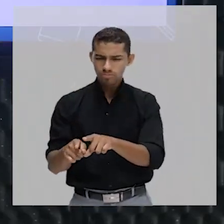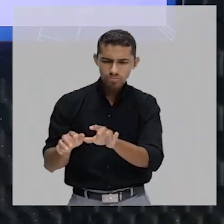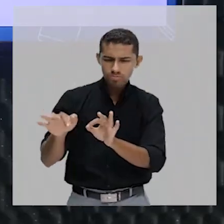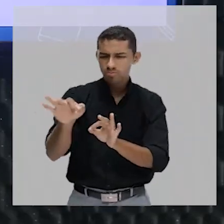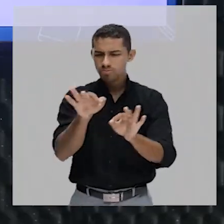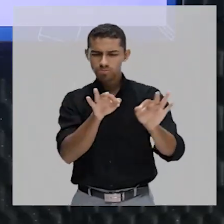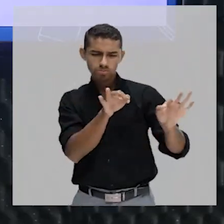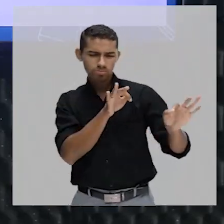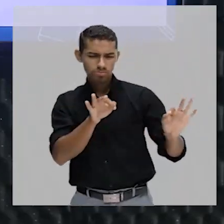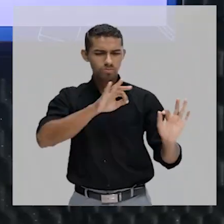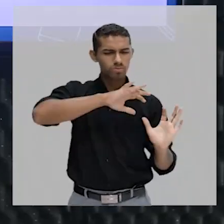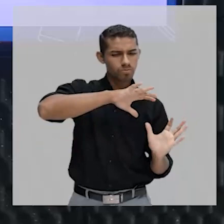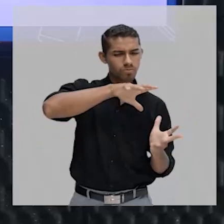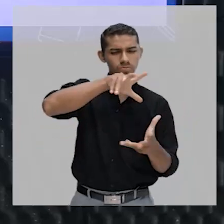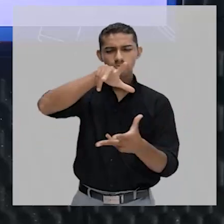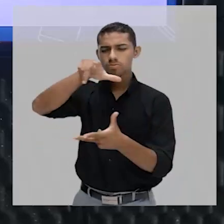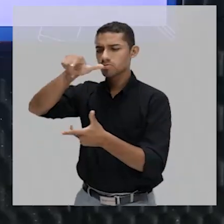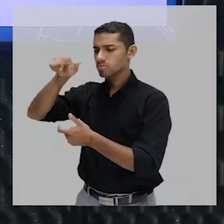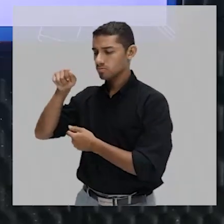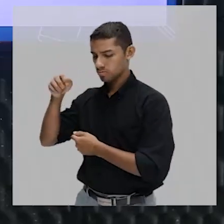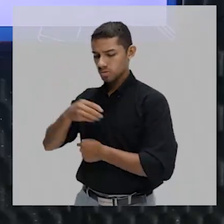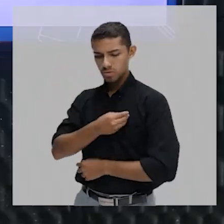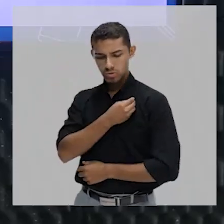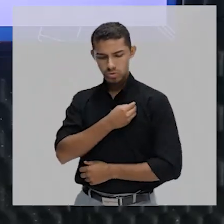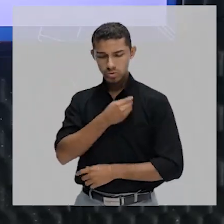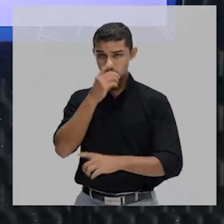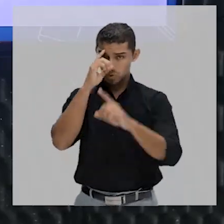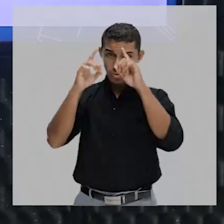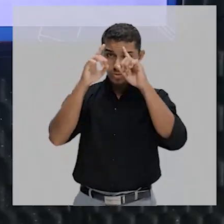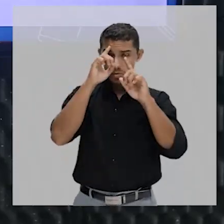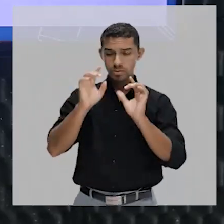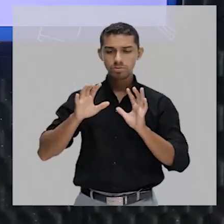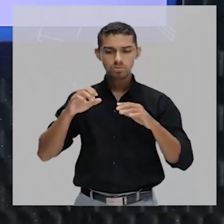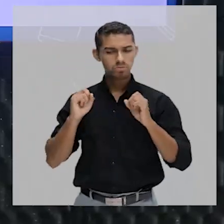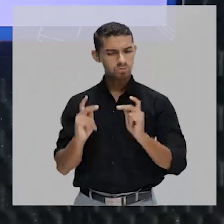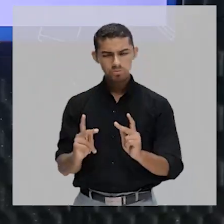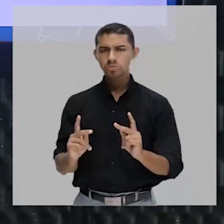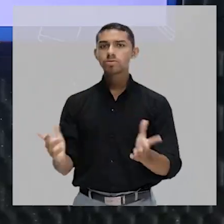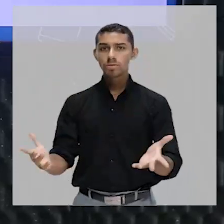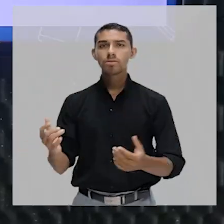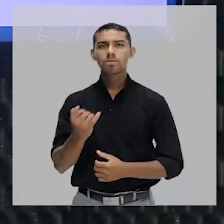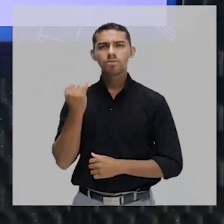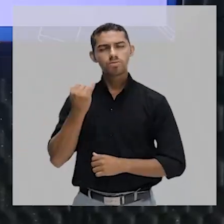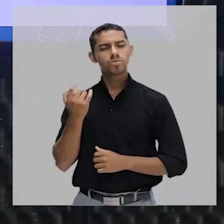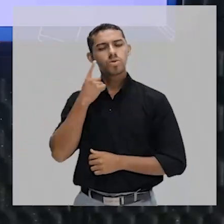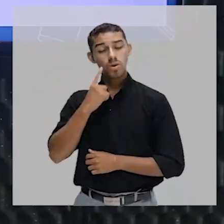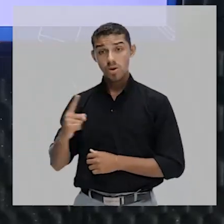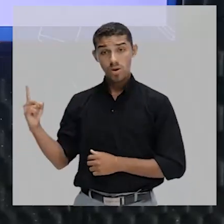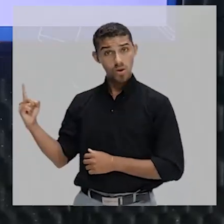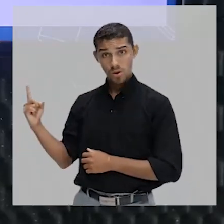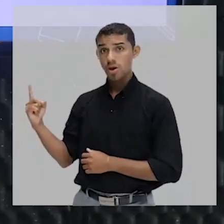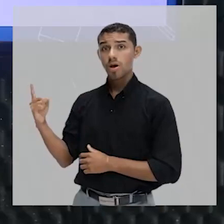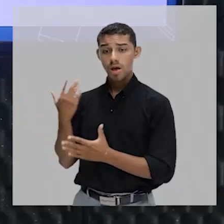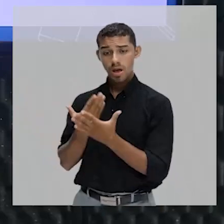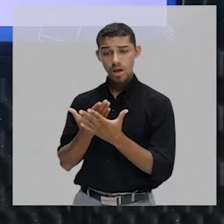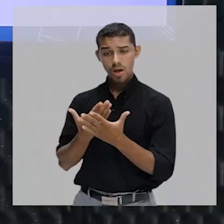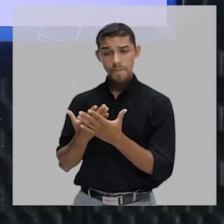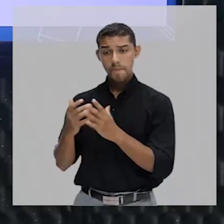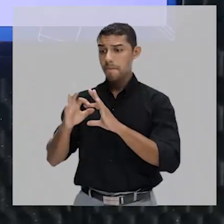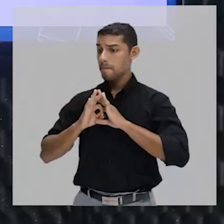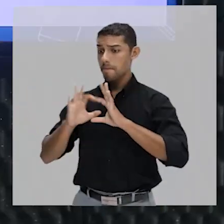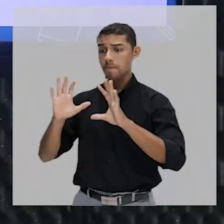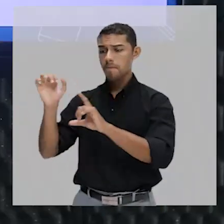uma aula show de bola, muito importante, então fica com a gente. Sempre lembrando que essa aula está disponível para ti, onde, Marcos?